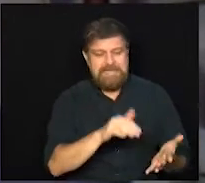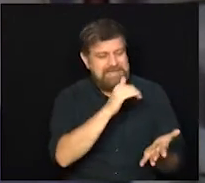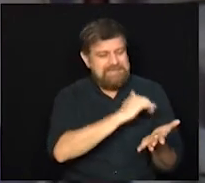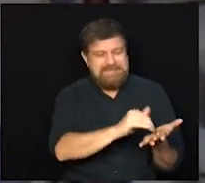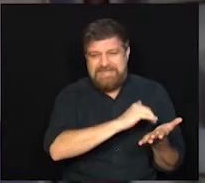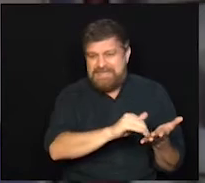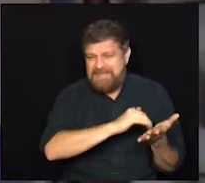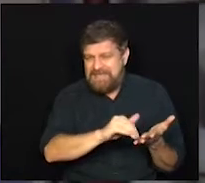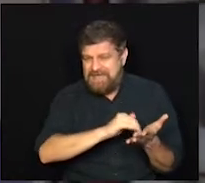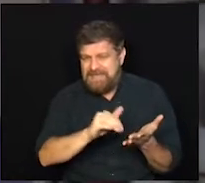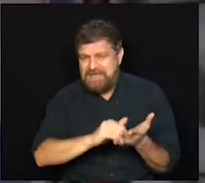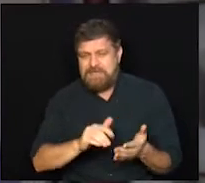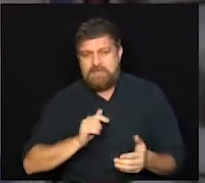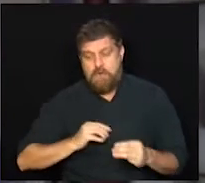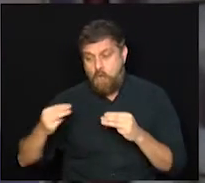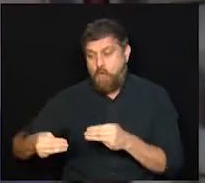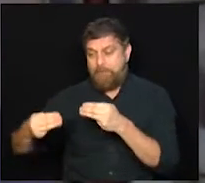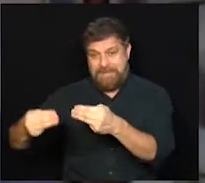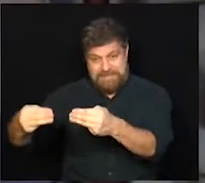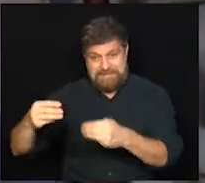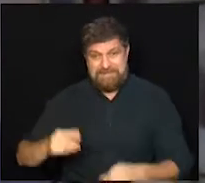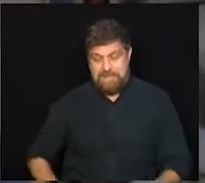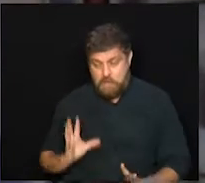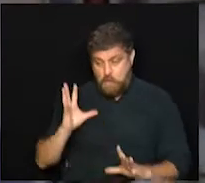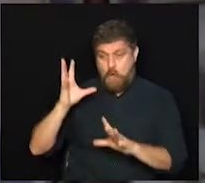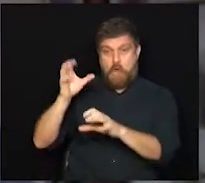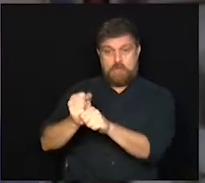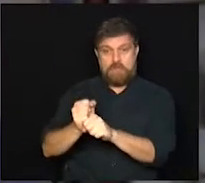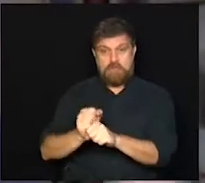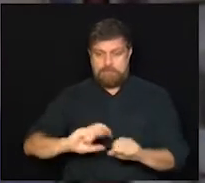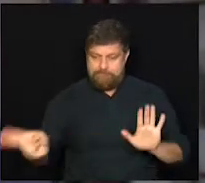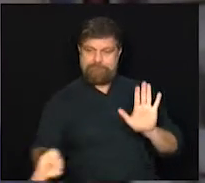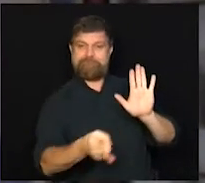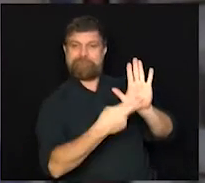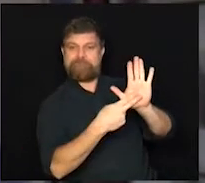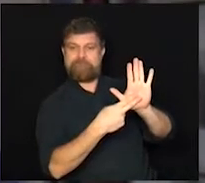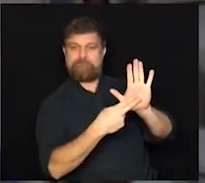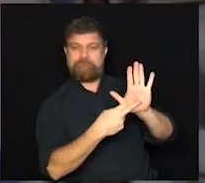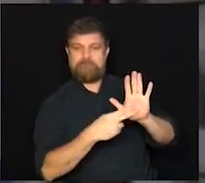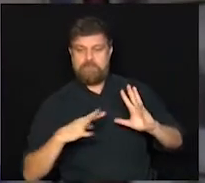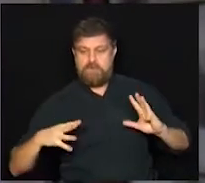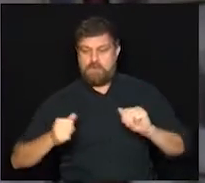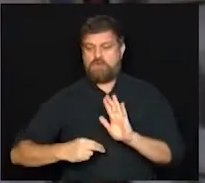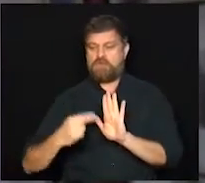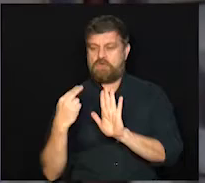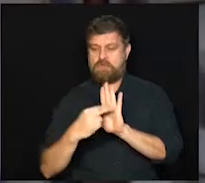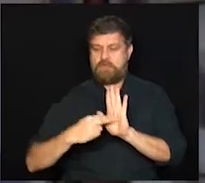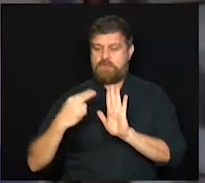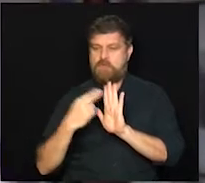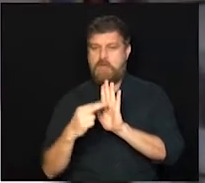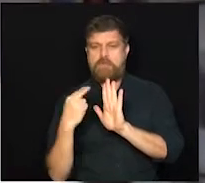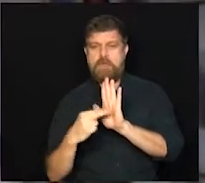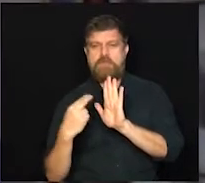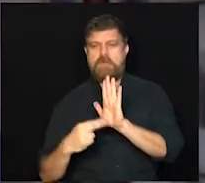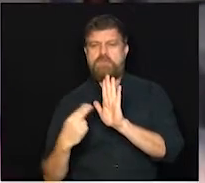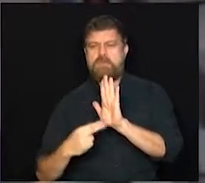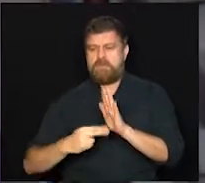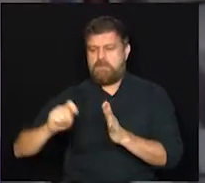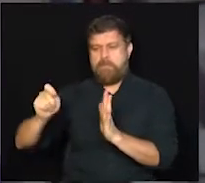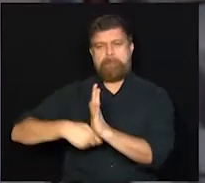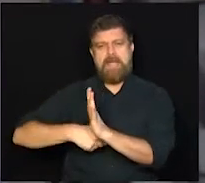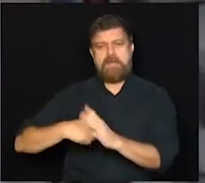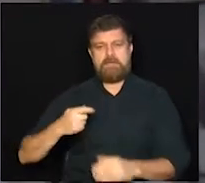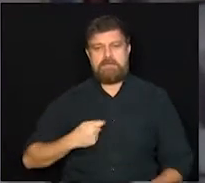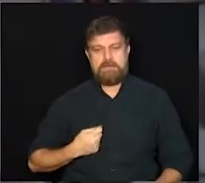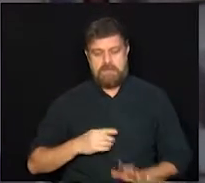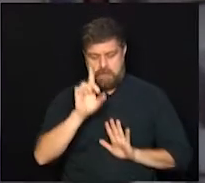ou ministérios, né, e assumido esse compromisso. E todo mundo assinou. Então, quando foi aprovado o Programa Nacional